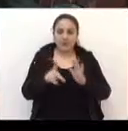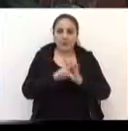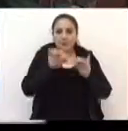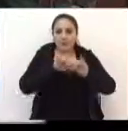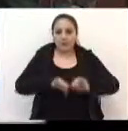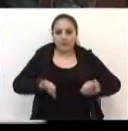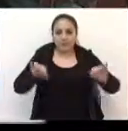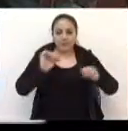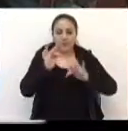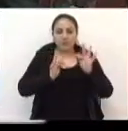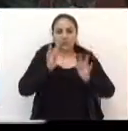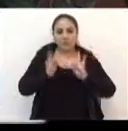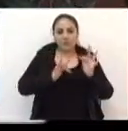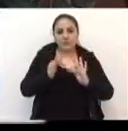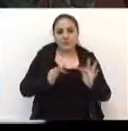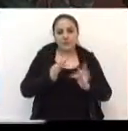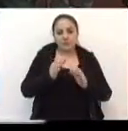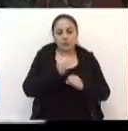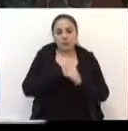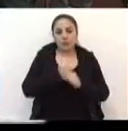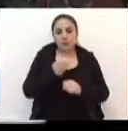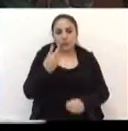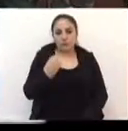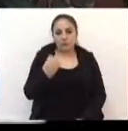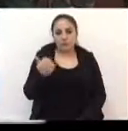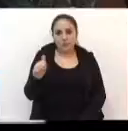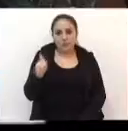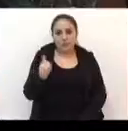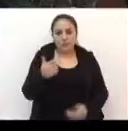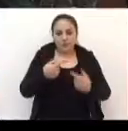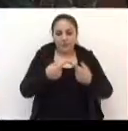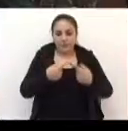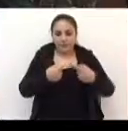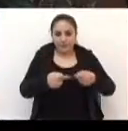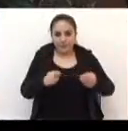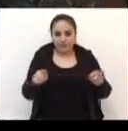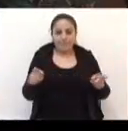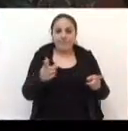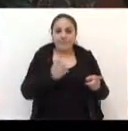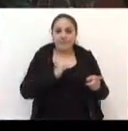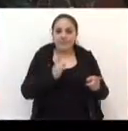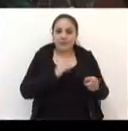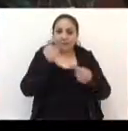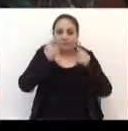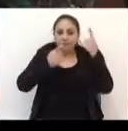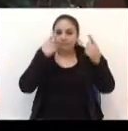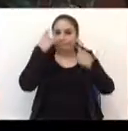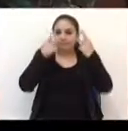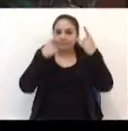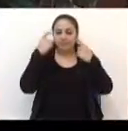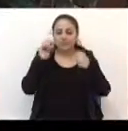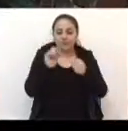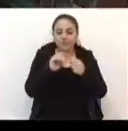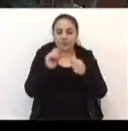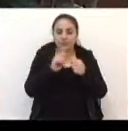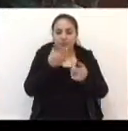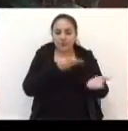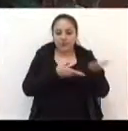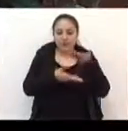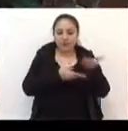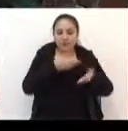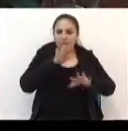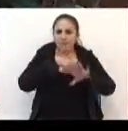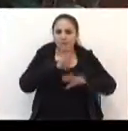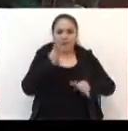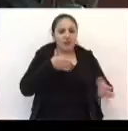em funcionamento desde o ano de 2011. Então, desde a sua fundação, ela tem por preocupação oferecer um